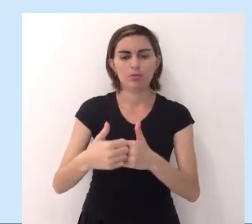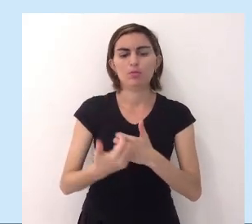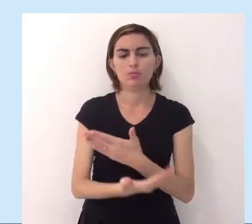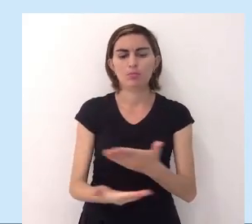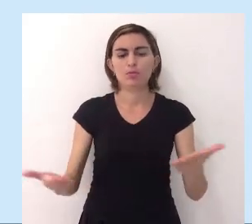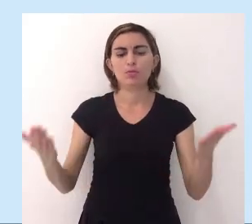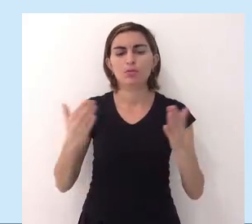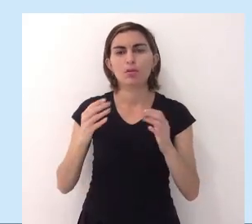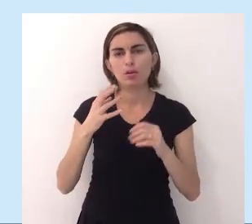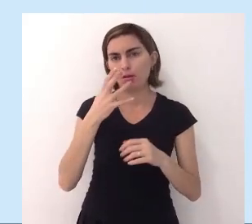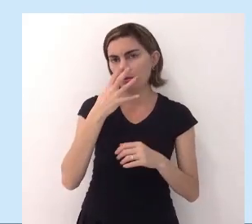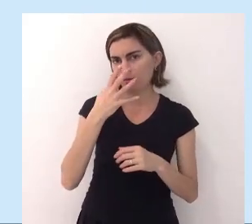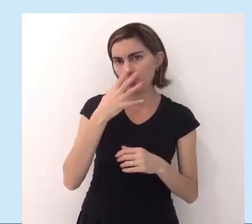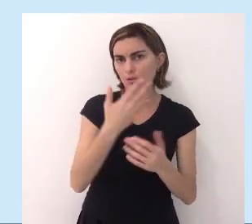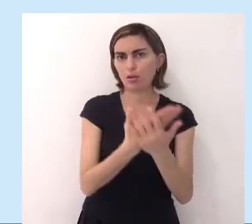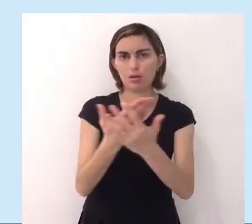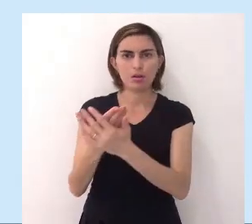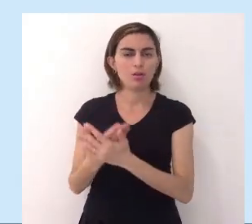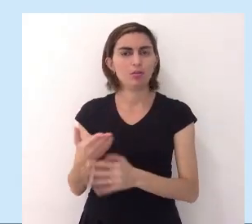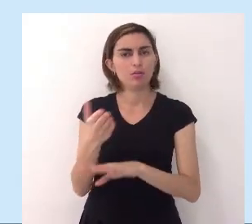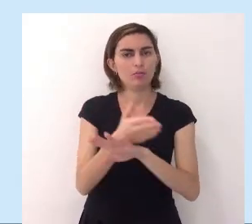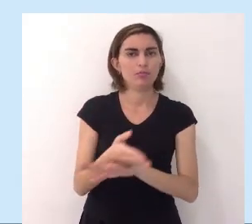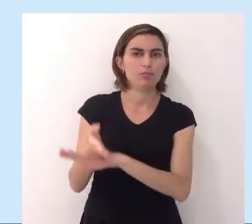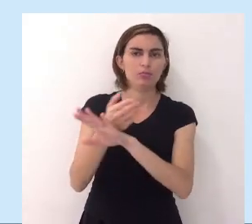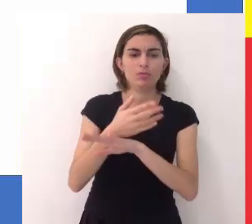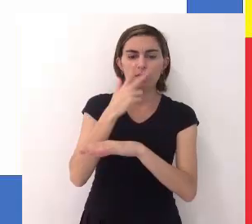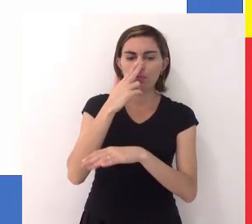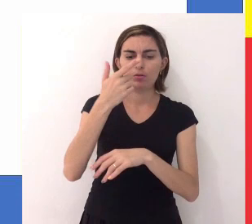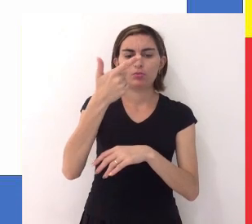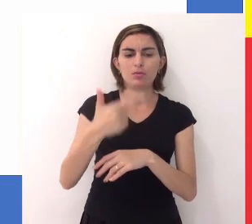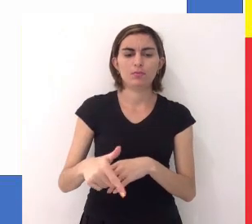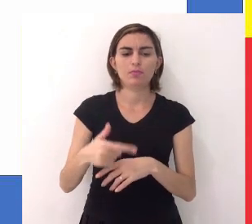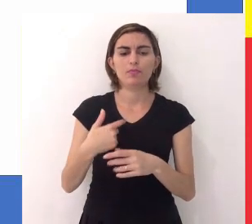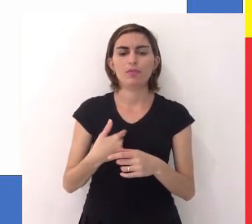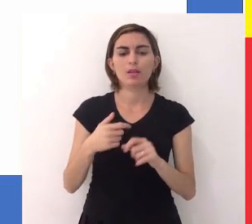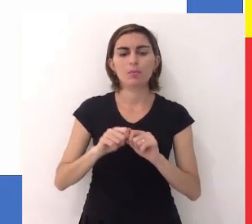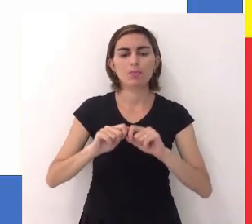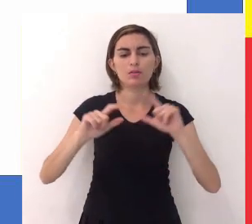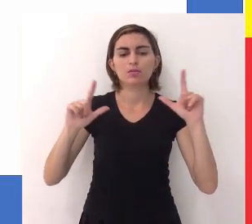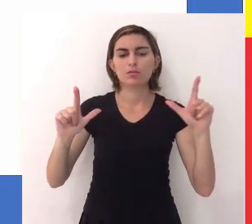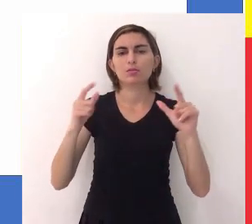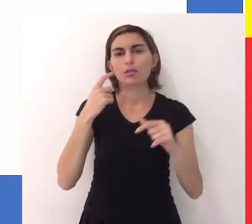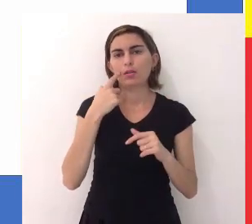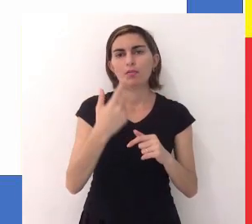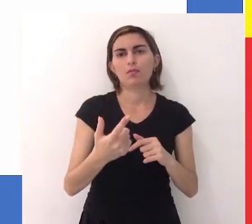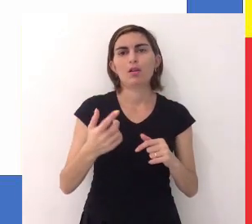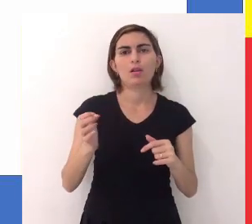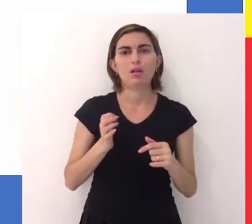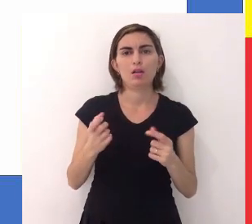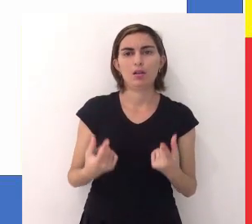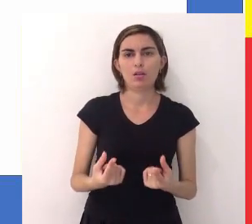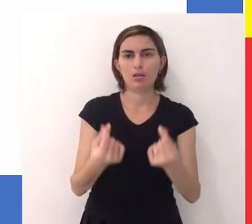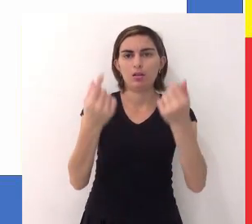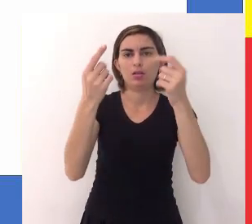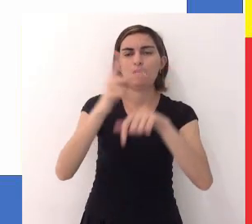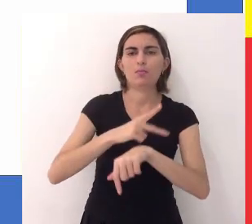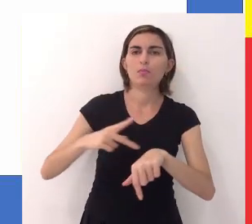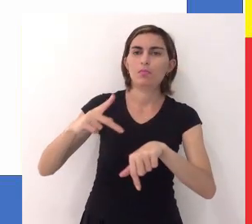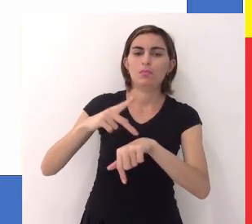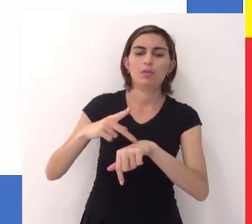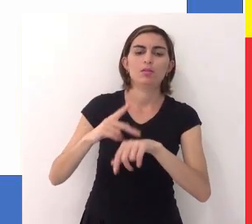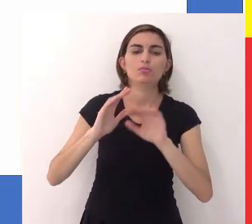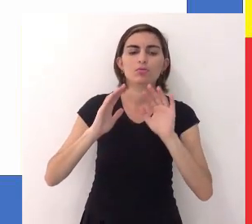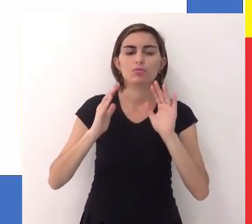por lá, tá? Podem assistir essa aula em vídeo mais uma vez também, tá? Mas o mercantilismo é a riqueza de uma nação que